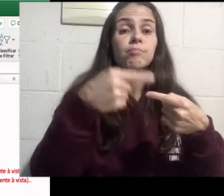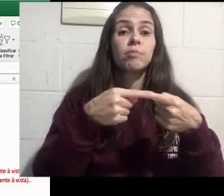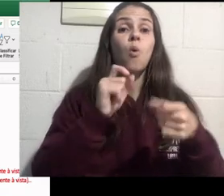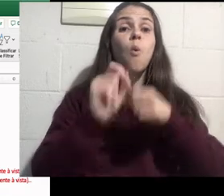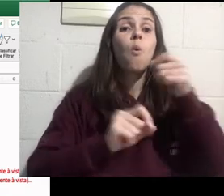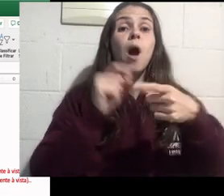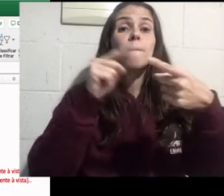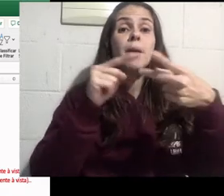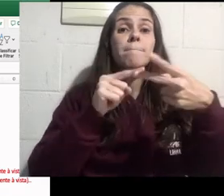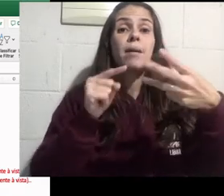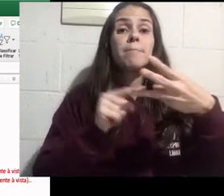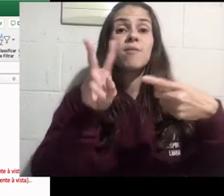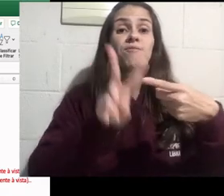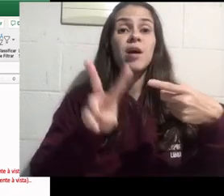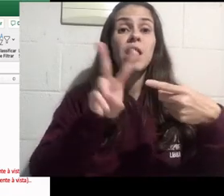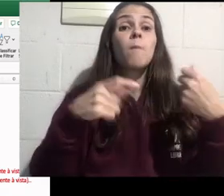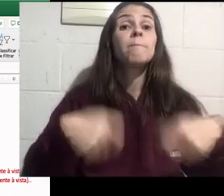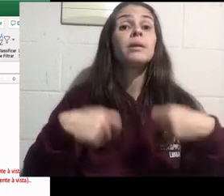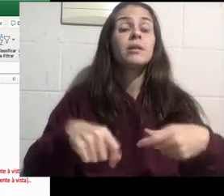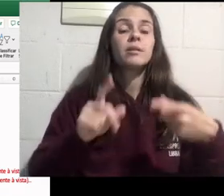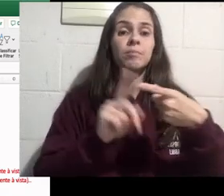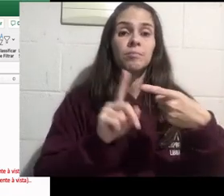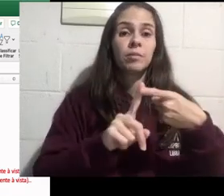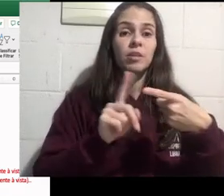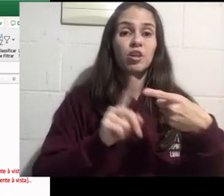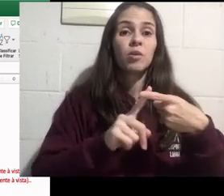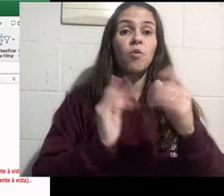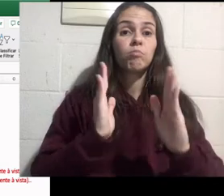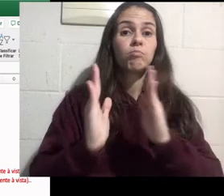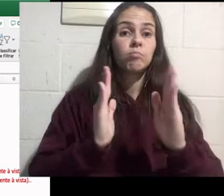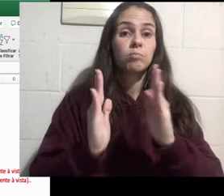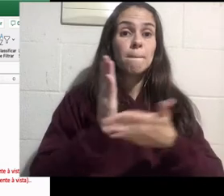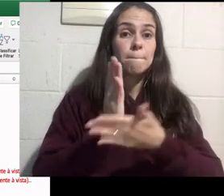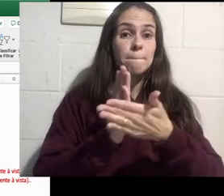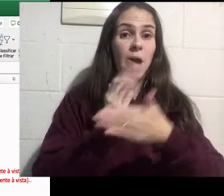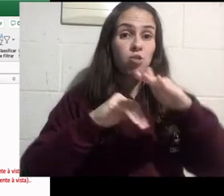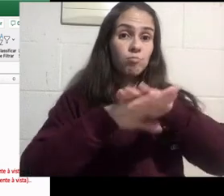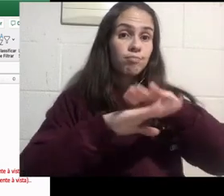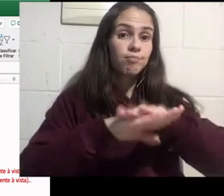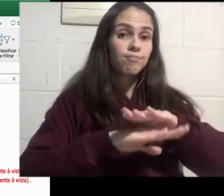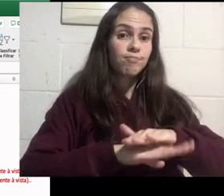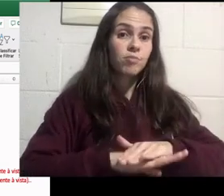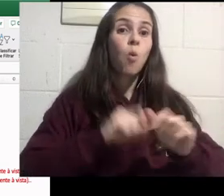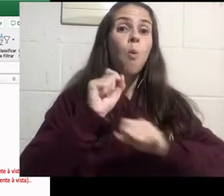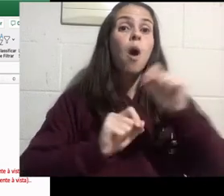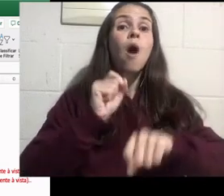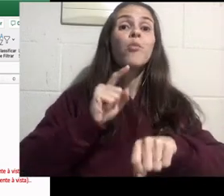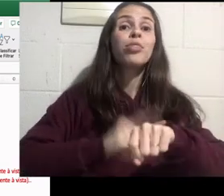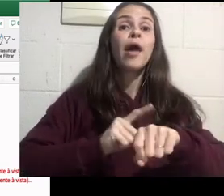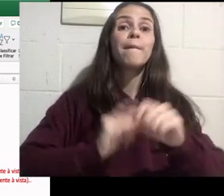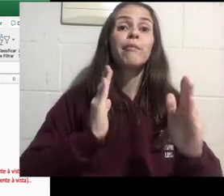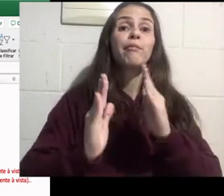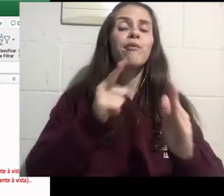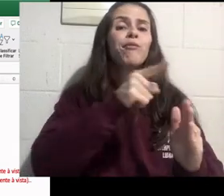esses 3 valores aqui que vocês precisam de preencher? O prazo médio de estocagem, ou seja, qual é o tempo médio